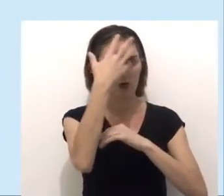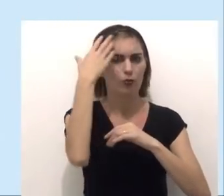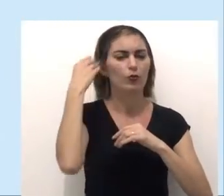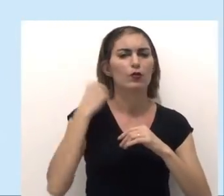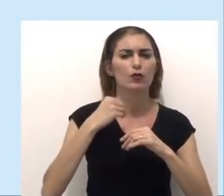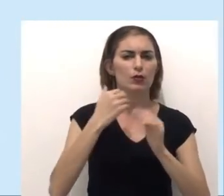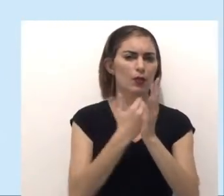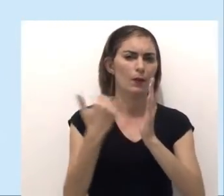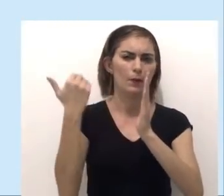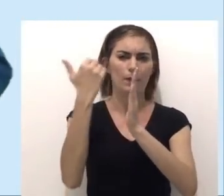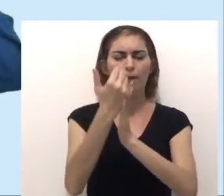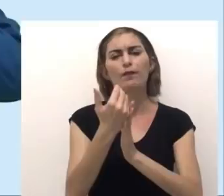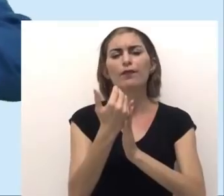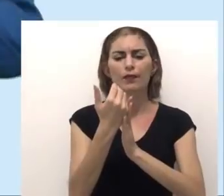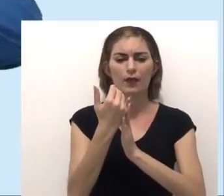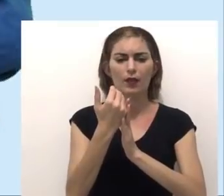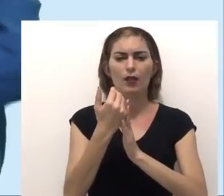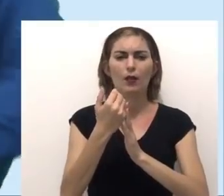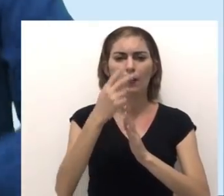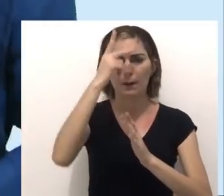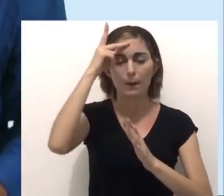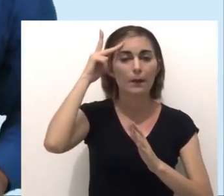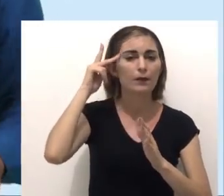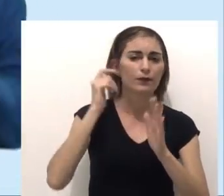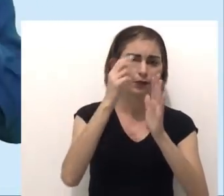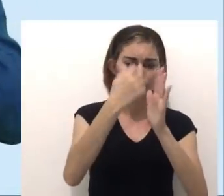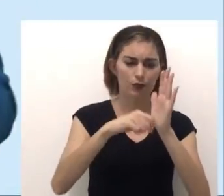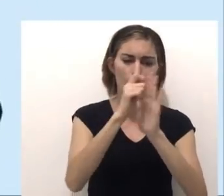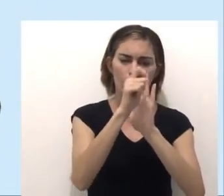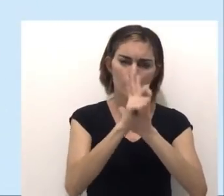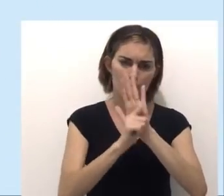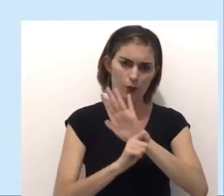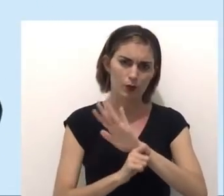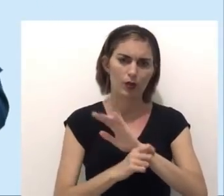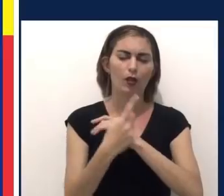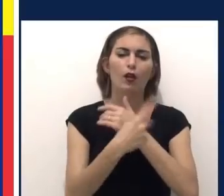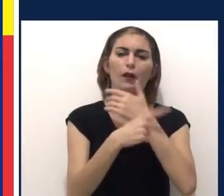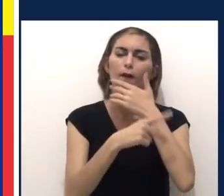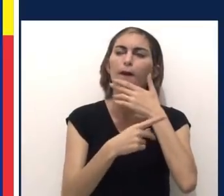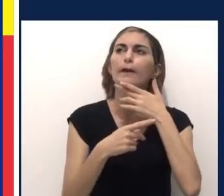obra, não se esqueçam jamais disso, em sua obra,